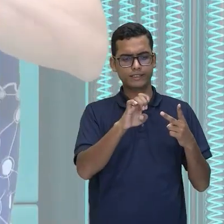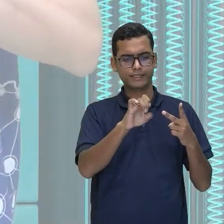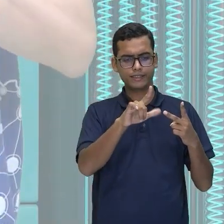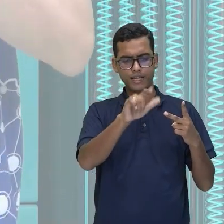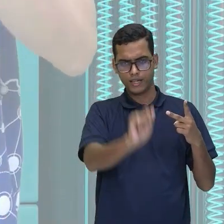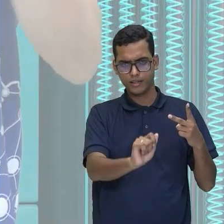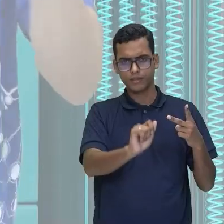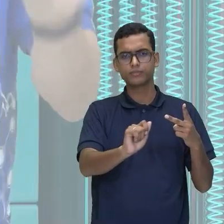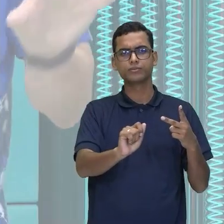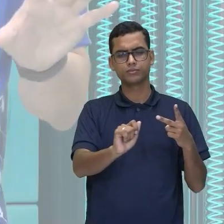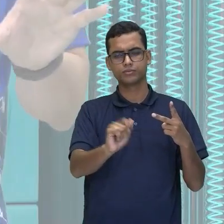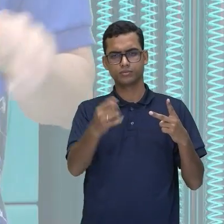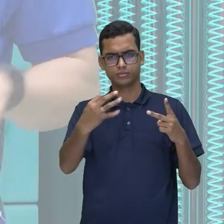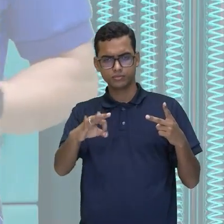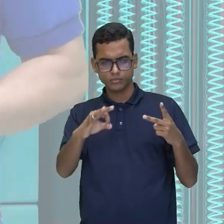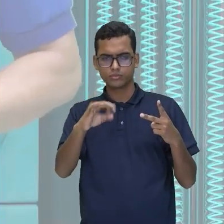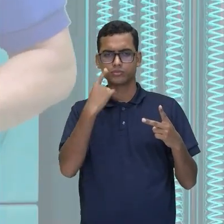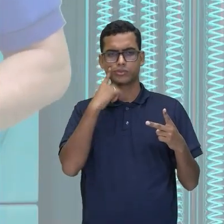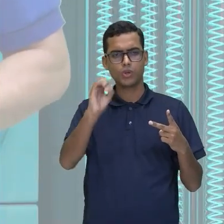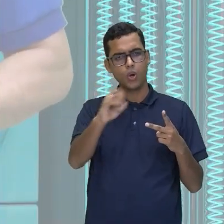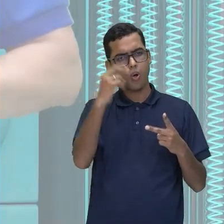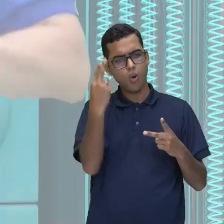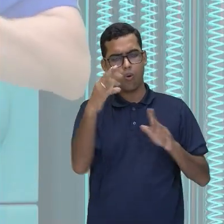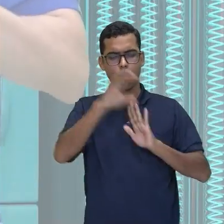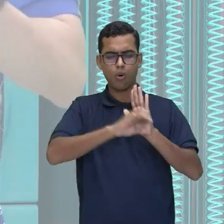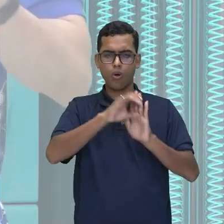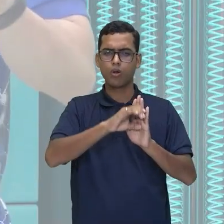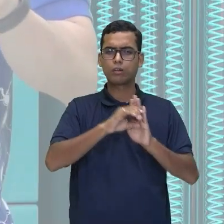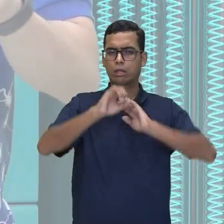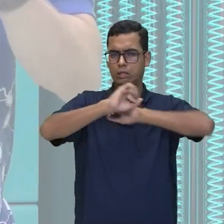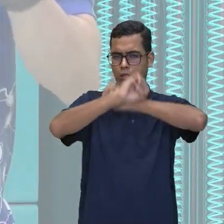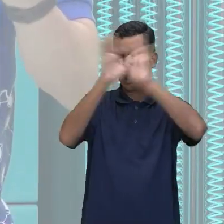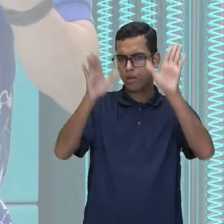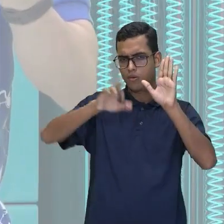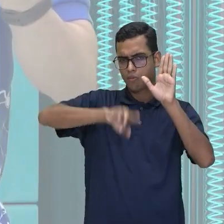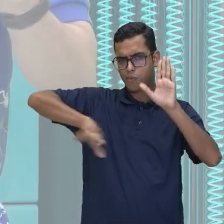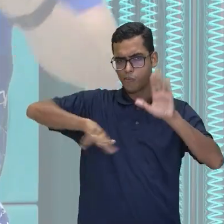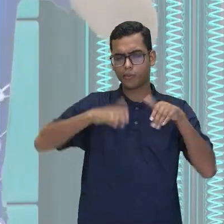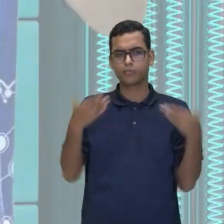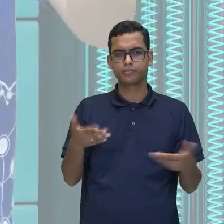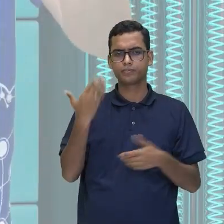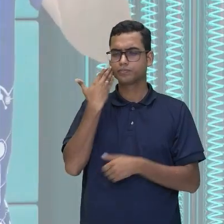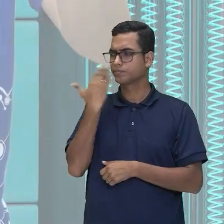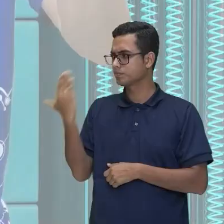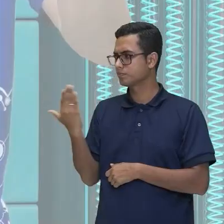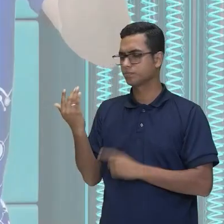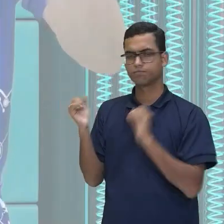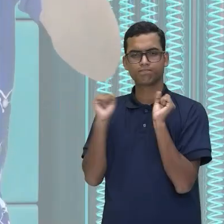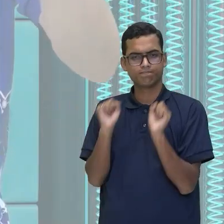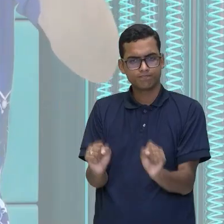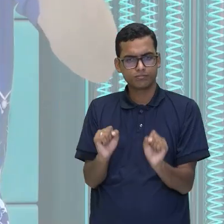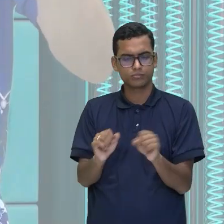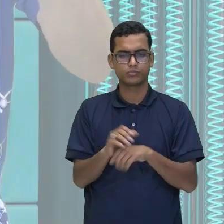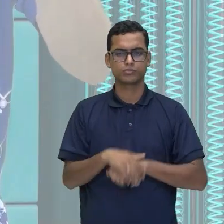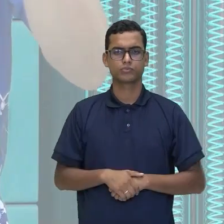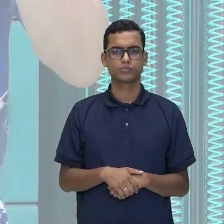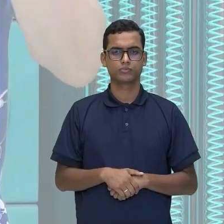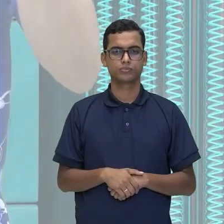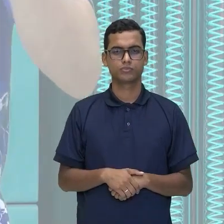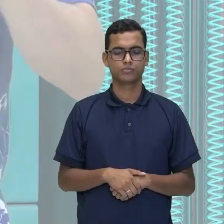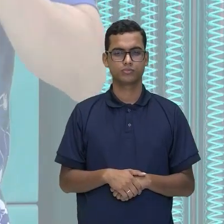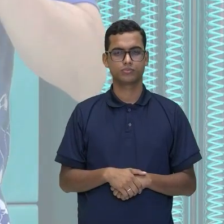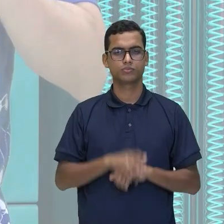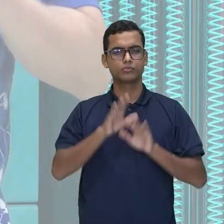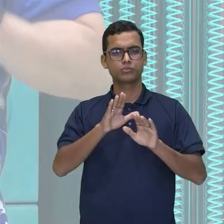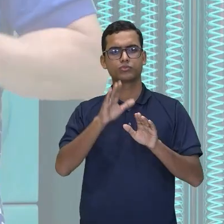então quando for algo que não for muito definido. It can, repara assim, ó, pode. Aquele local lá pode, mas eu não estou me referindo